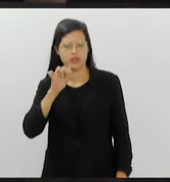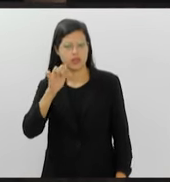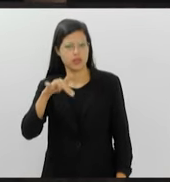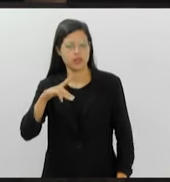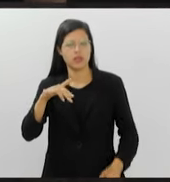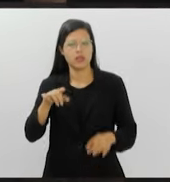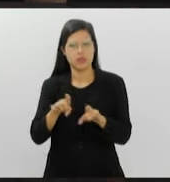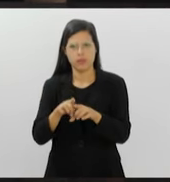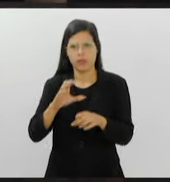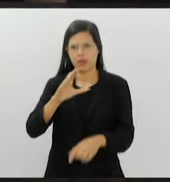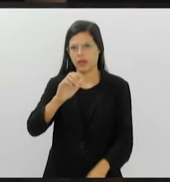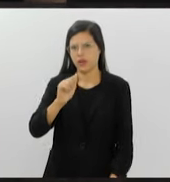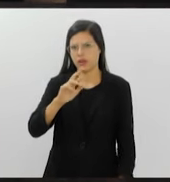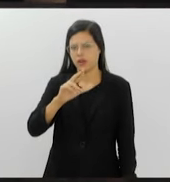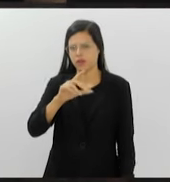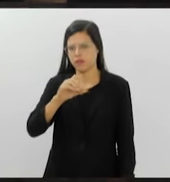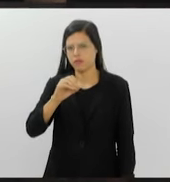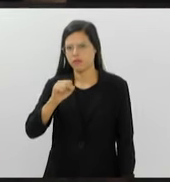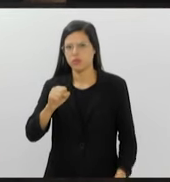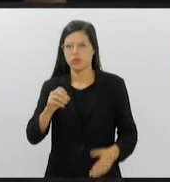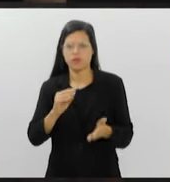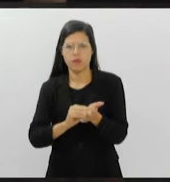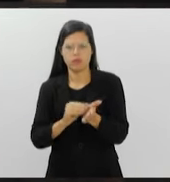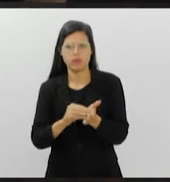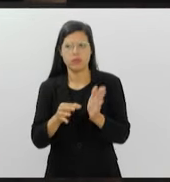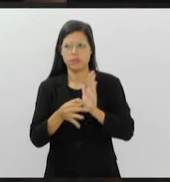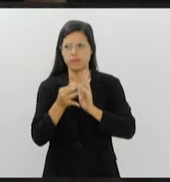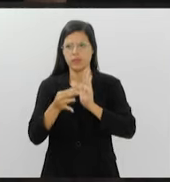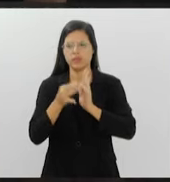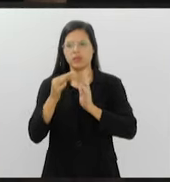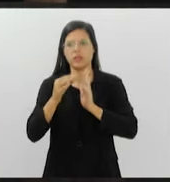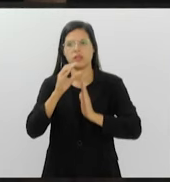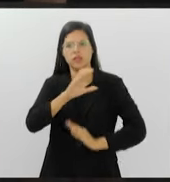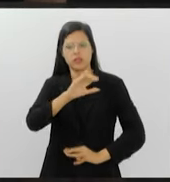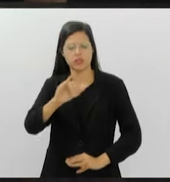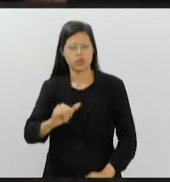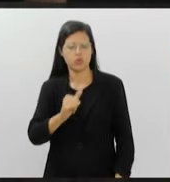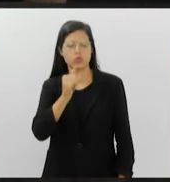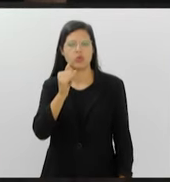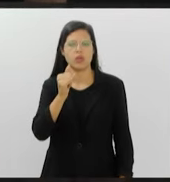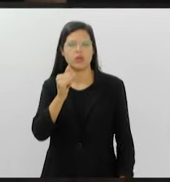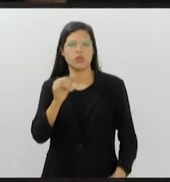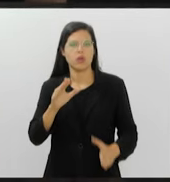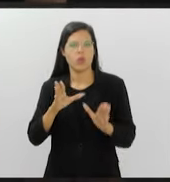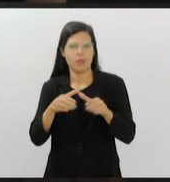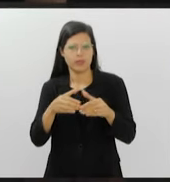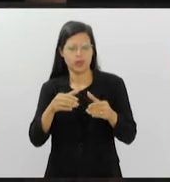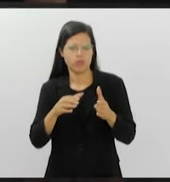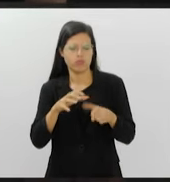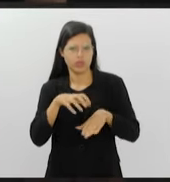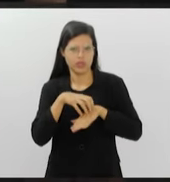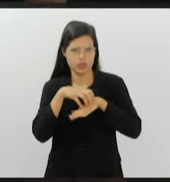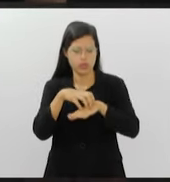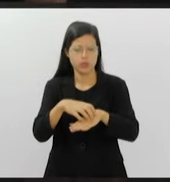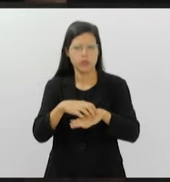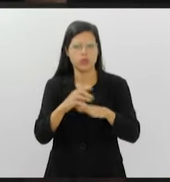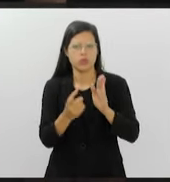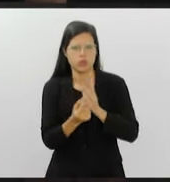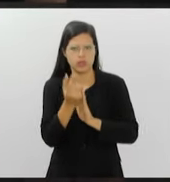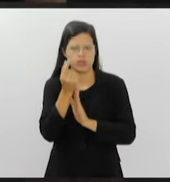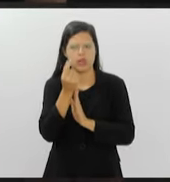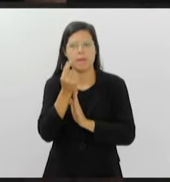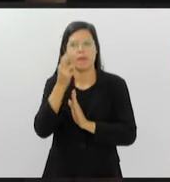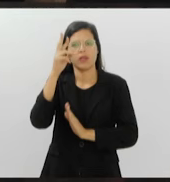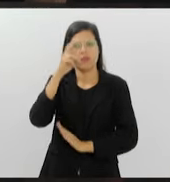Carlos Macedo, pendendo de pareceres das comissões Constituição e Justiça, Transportes e de Orçamento, Finanças,